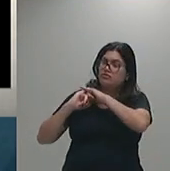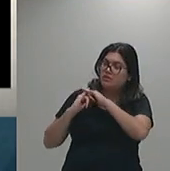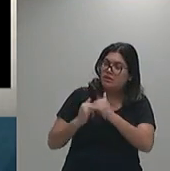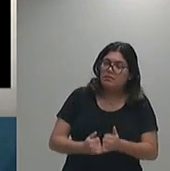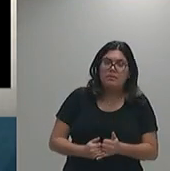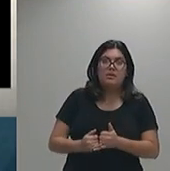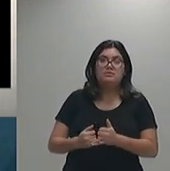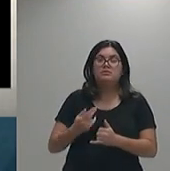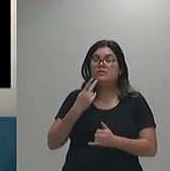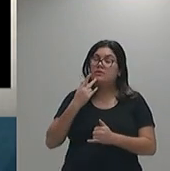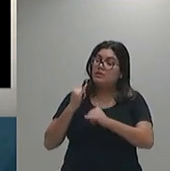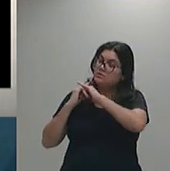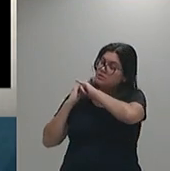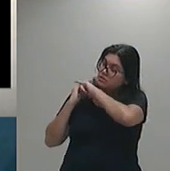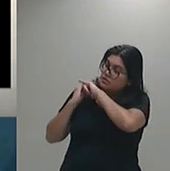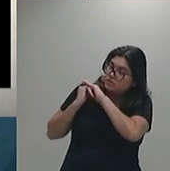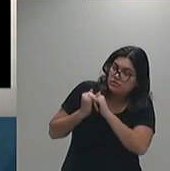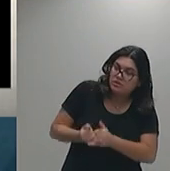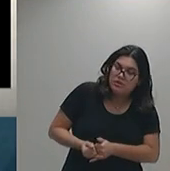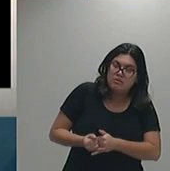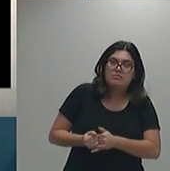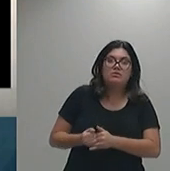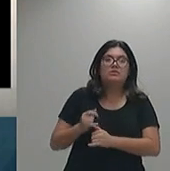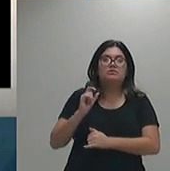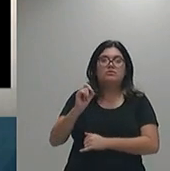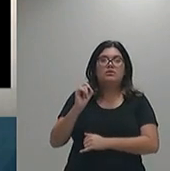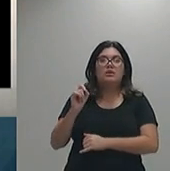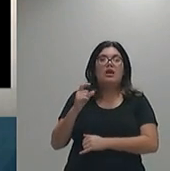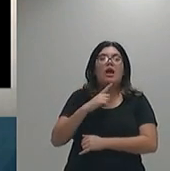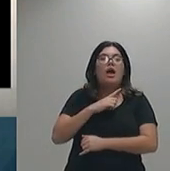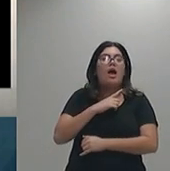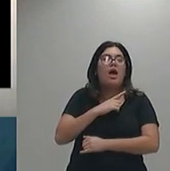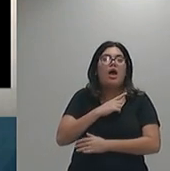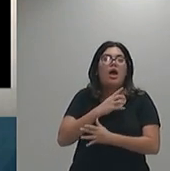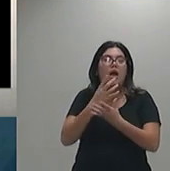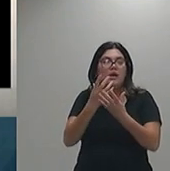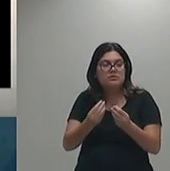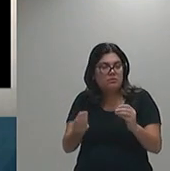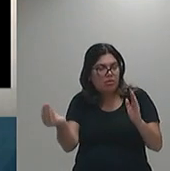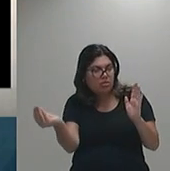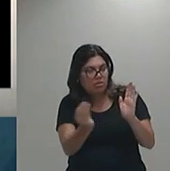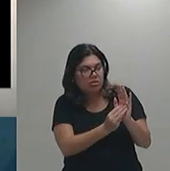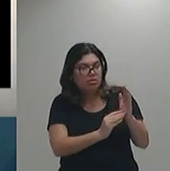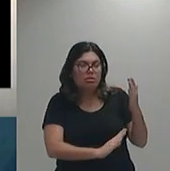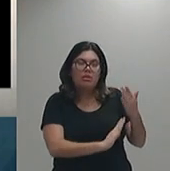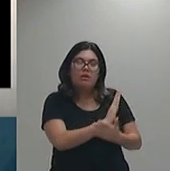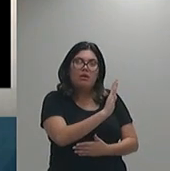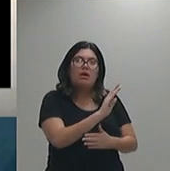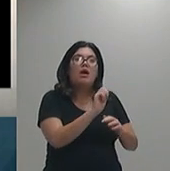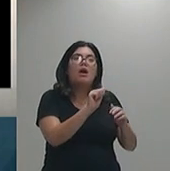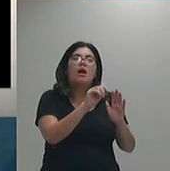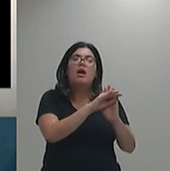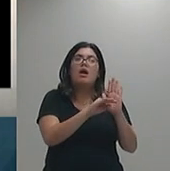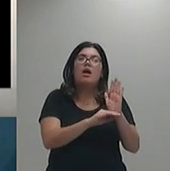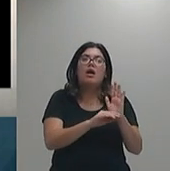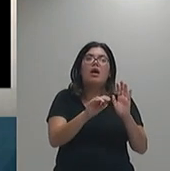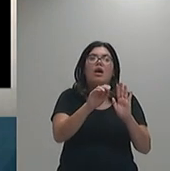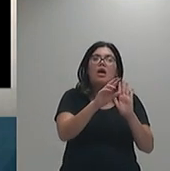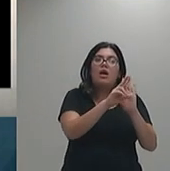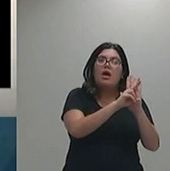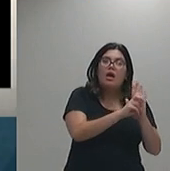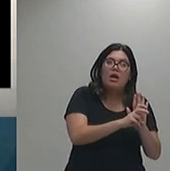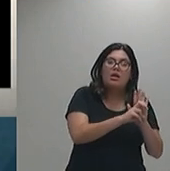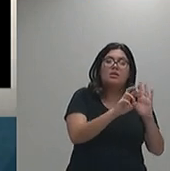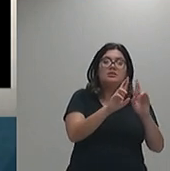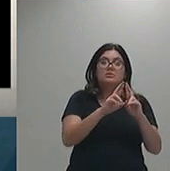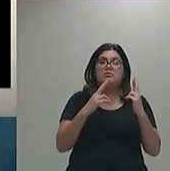jamais que impugnou se a ata da Assembleia de maneira que também por essa razão não